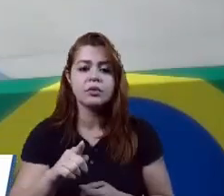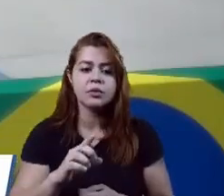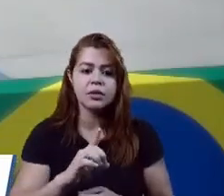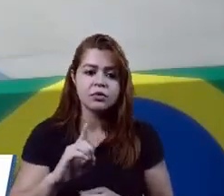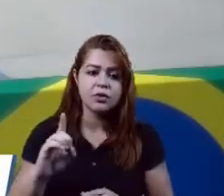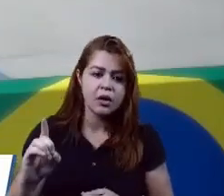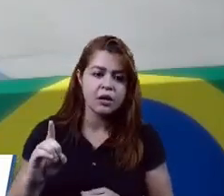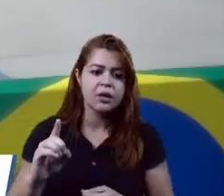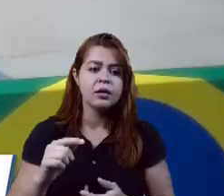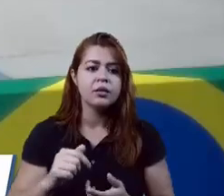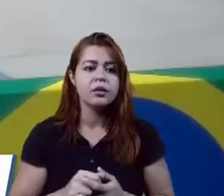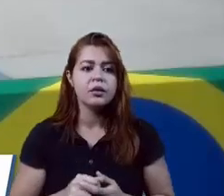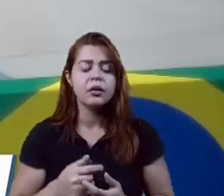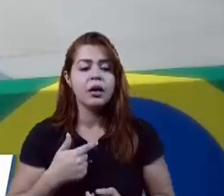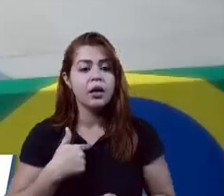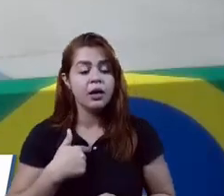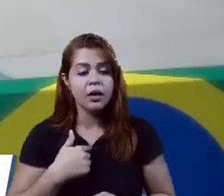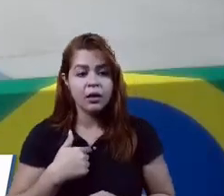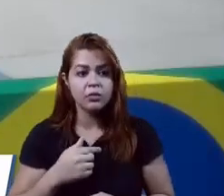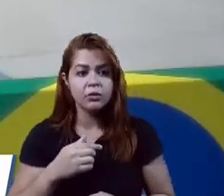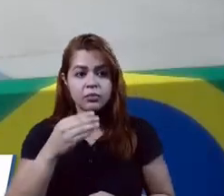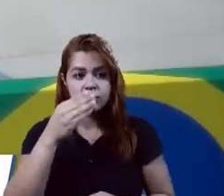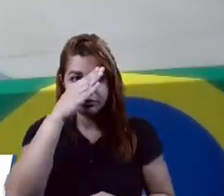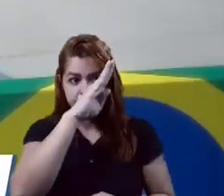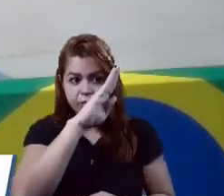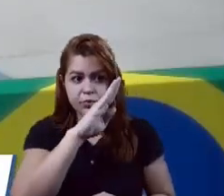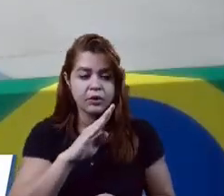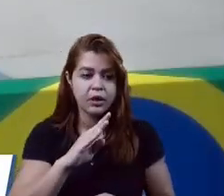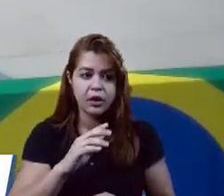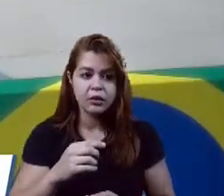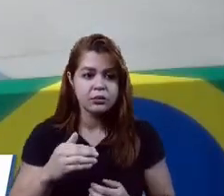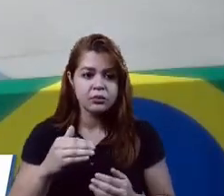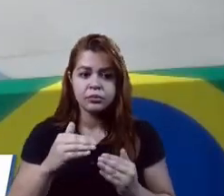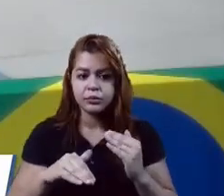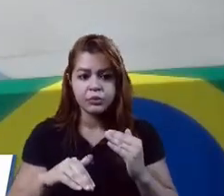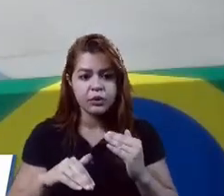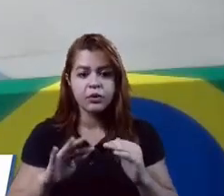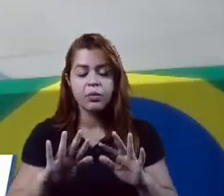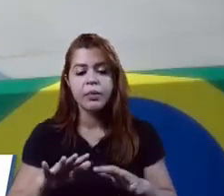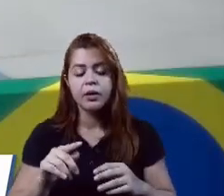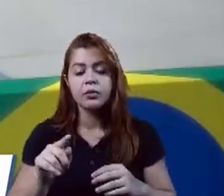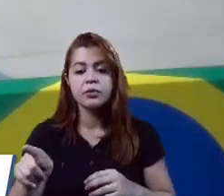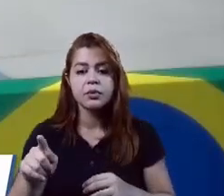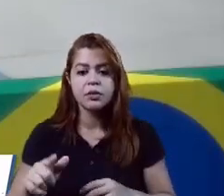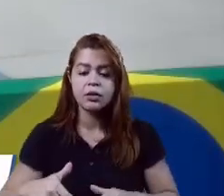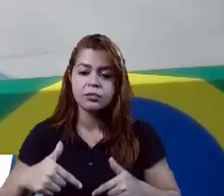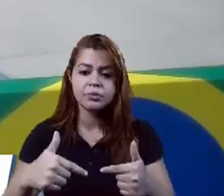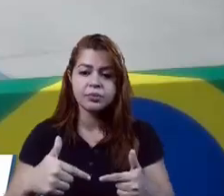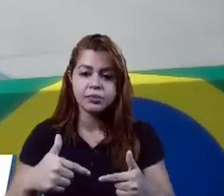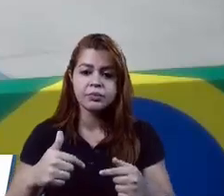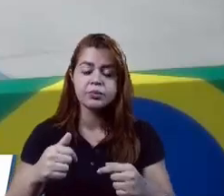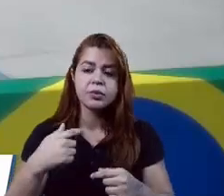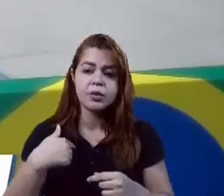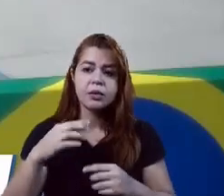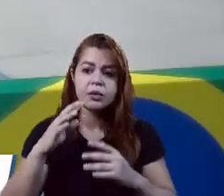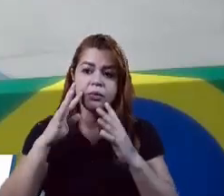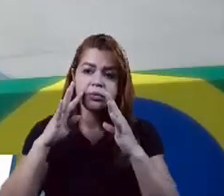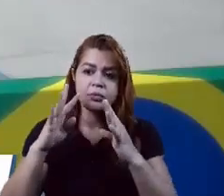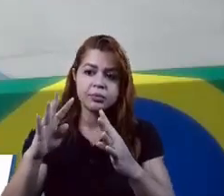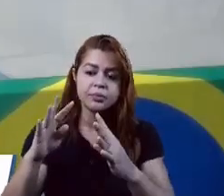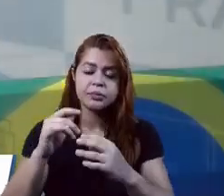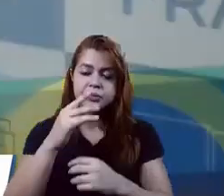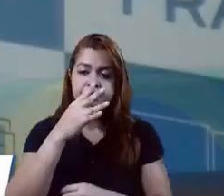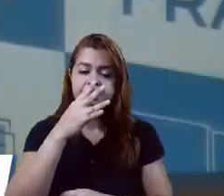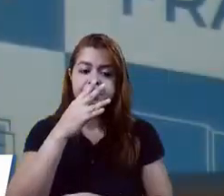atenção. Então, acho que é isso que a gente precisa trabalhar dessa maneira. Muito obrigado pela parte, Excelência. Já encerrando, senhor